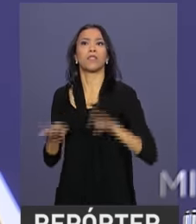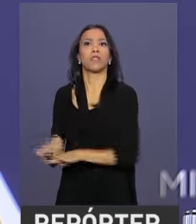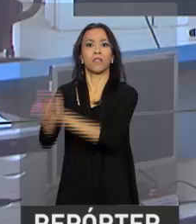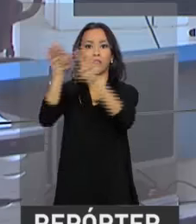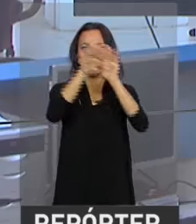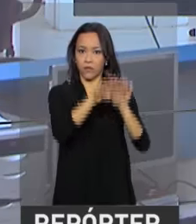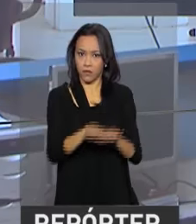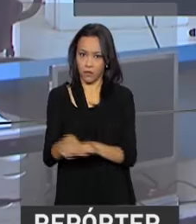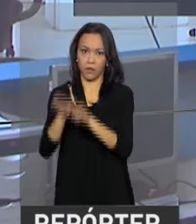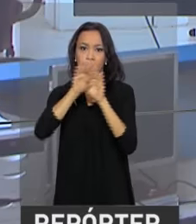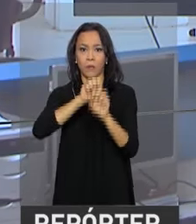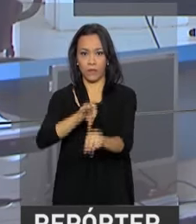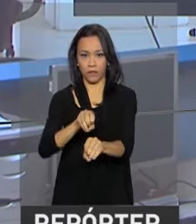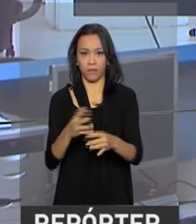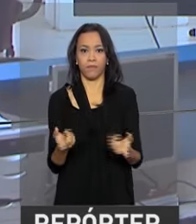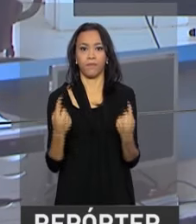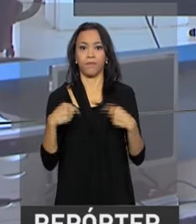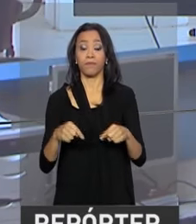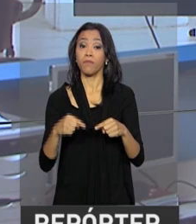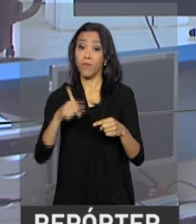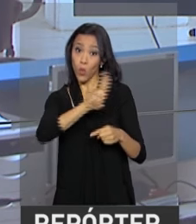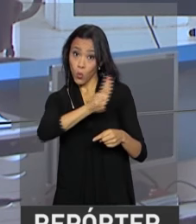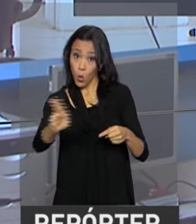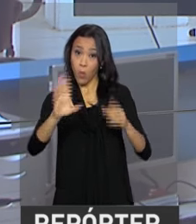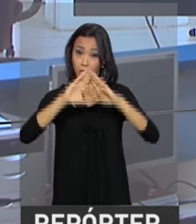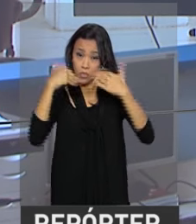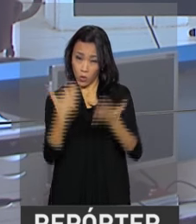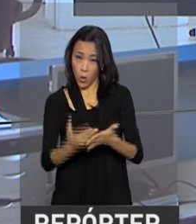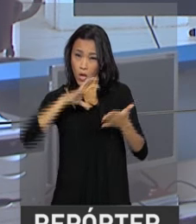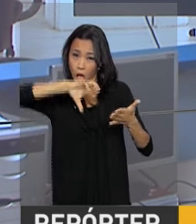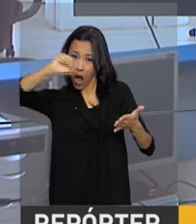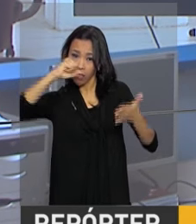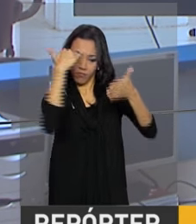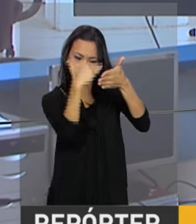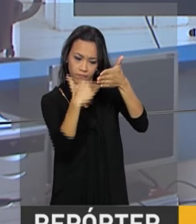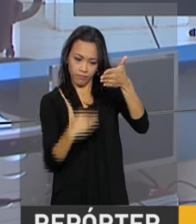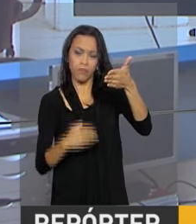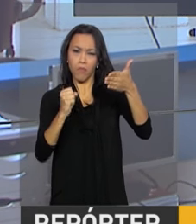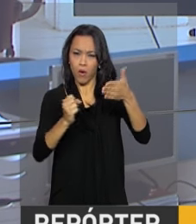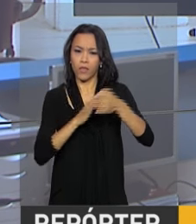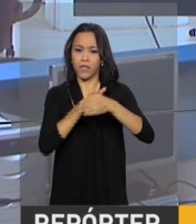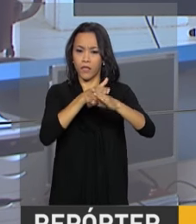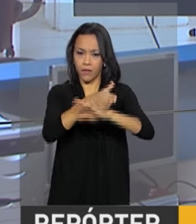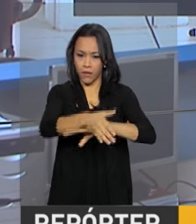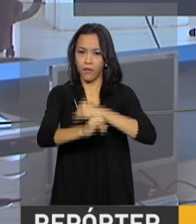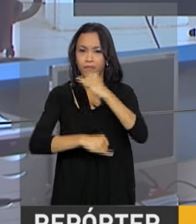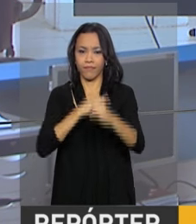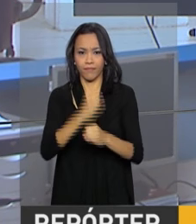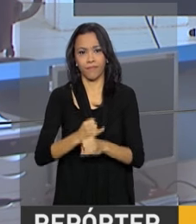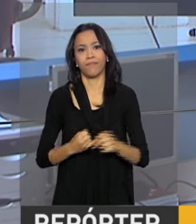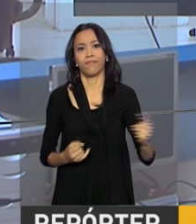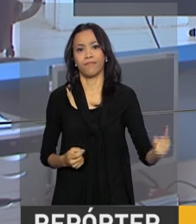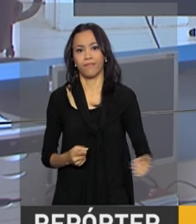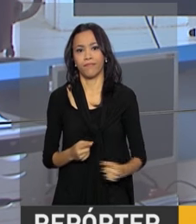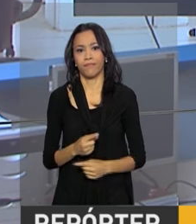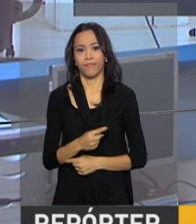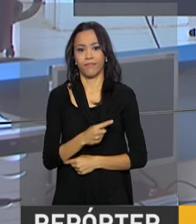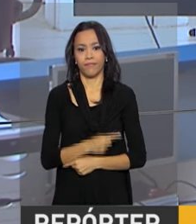sistema. A lista completa com o ranking das escolas você acessa na página do INEP na internet,